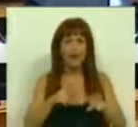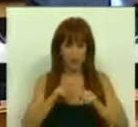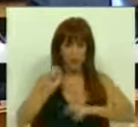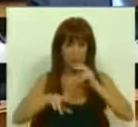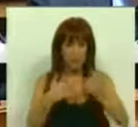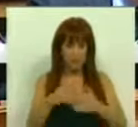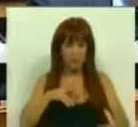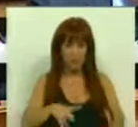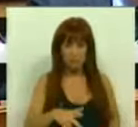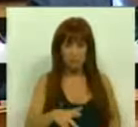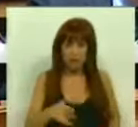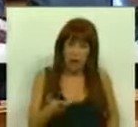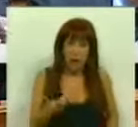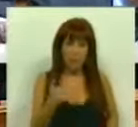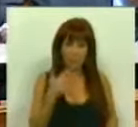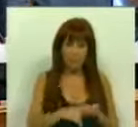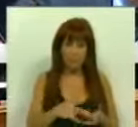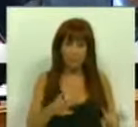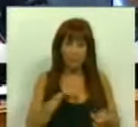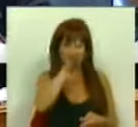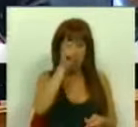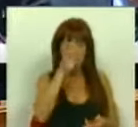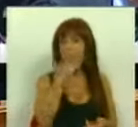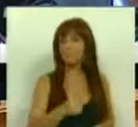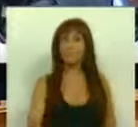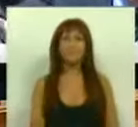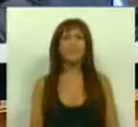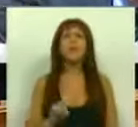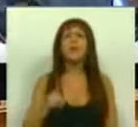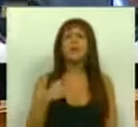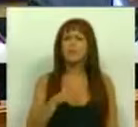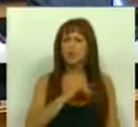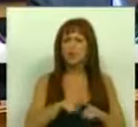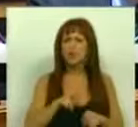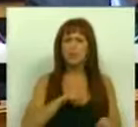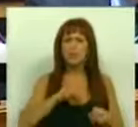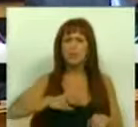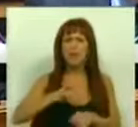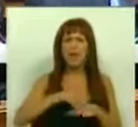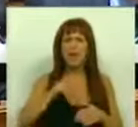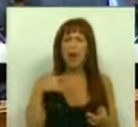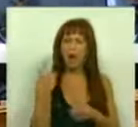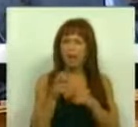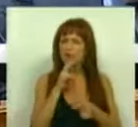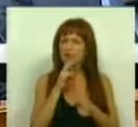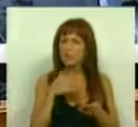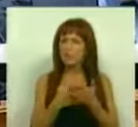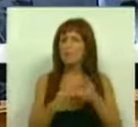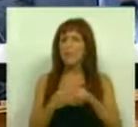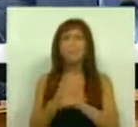para a modernização do país? Esta é que é verdadeiramente a questão. E depois o Sr. Deputado Miguel Laranjeiro, vou-lhe dar algumas